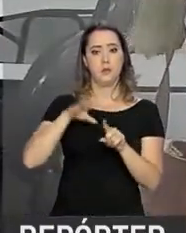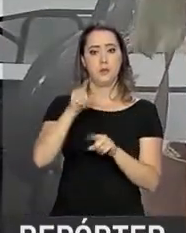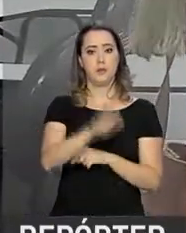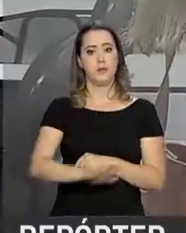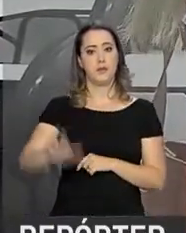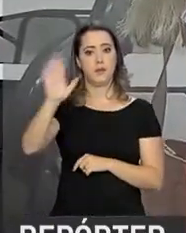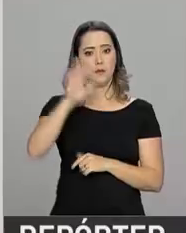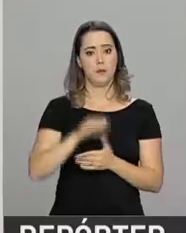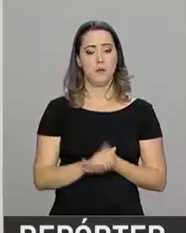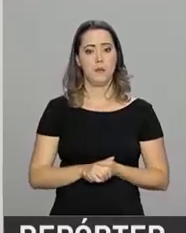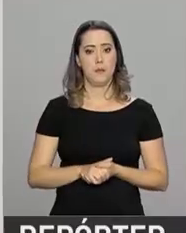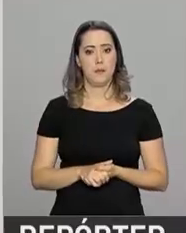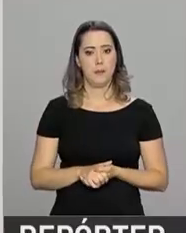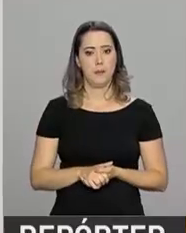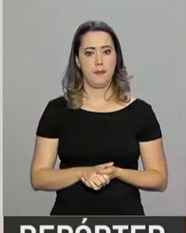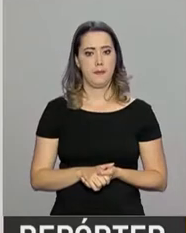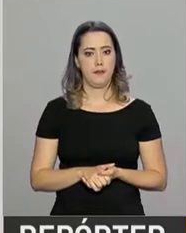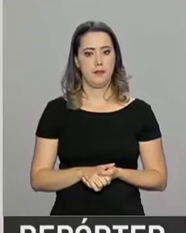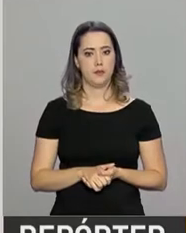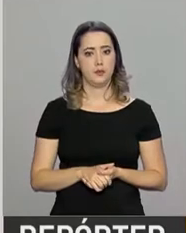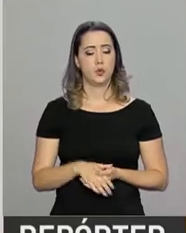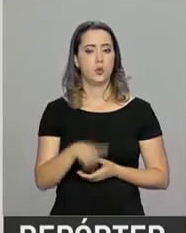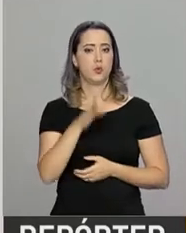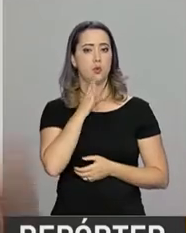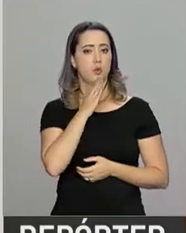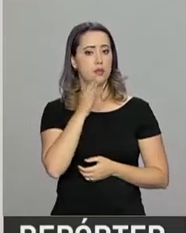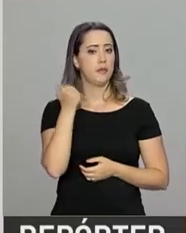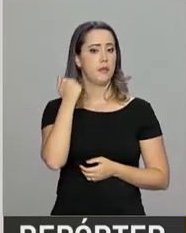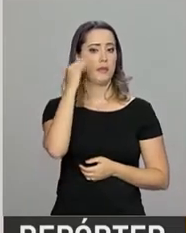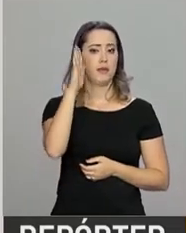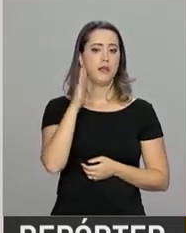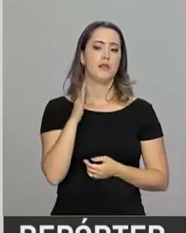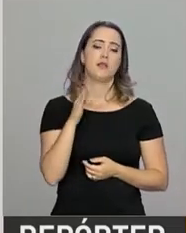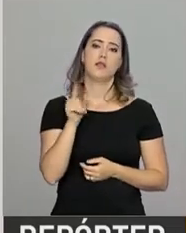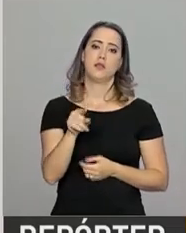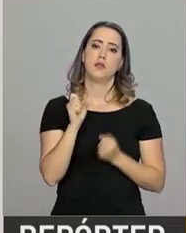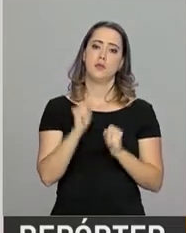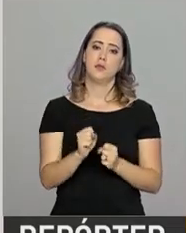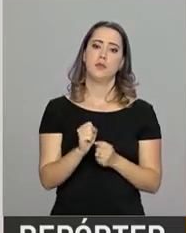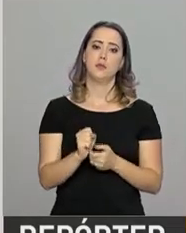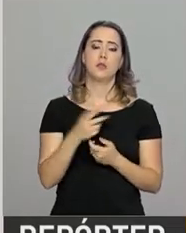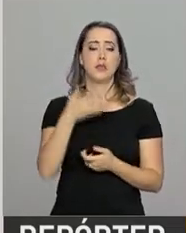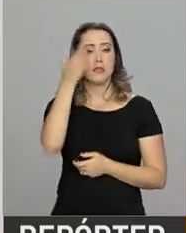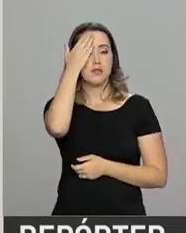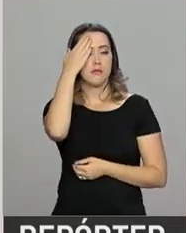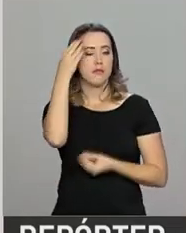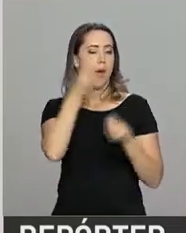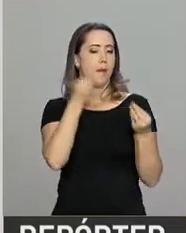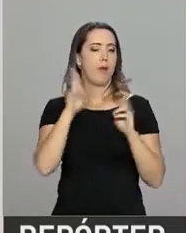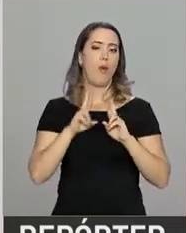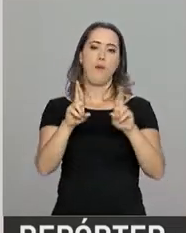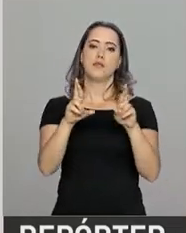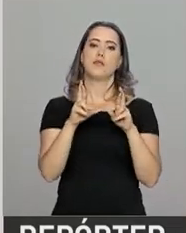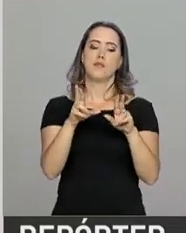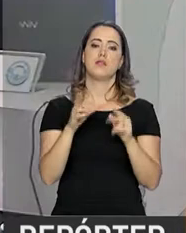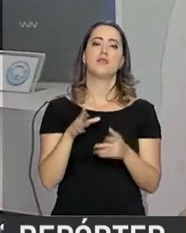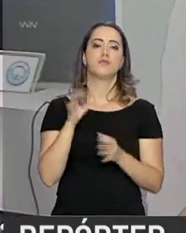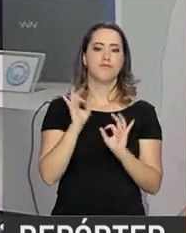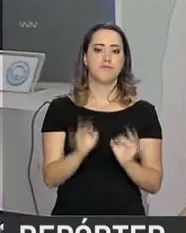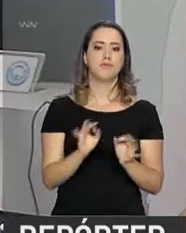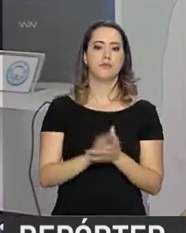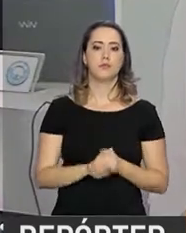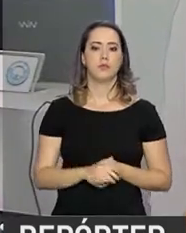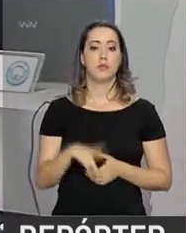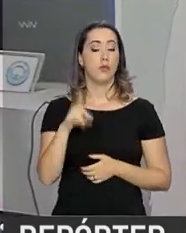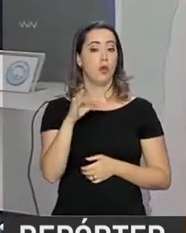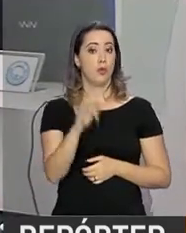todo o país. Vamos estar adquirindo conhecimento para poder, pelo menos, dar uma respirada e ter esperança do negócio dar certo. No